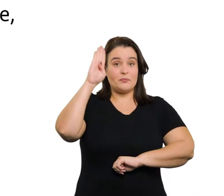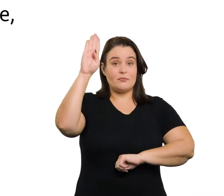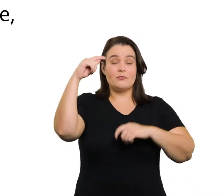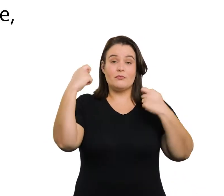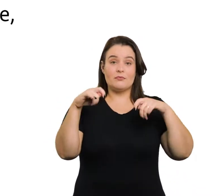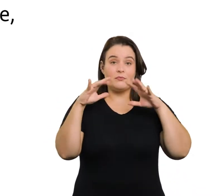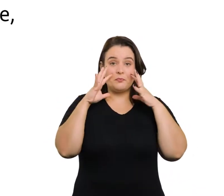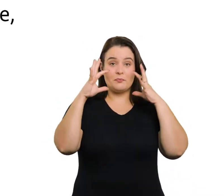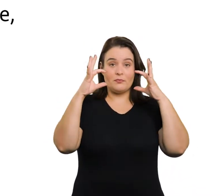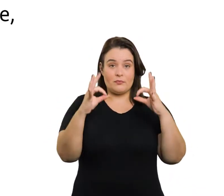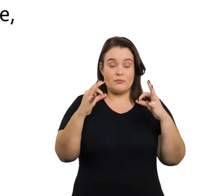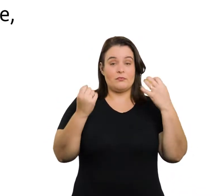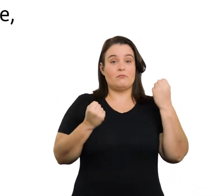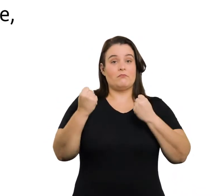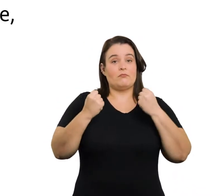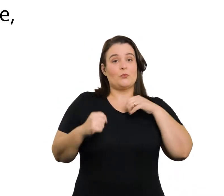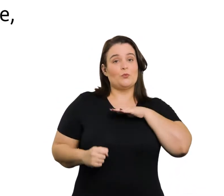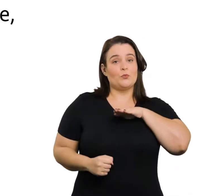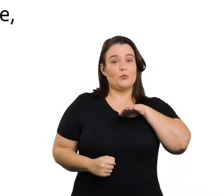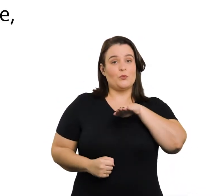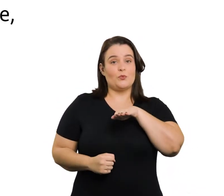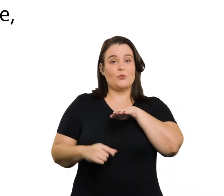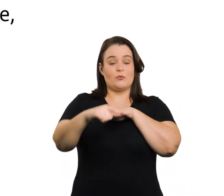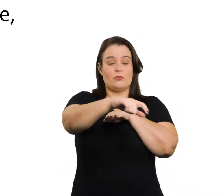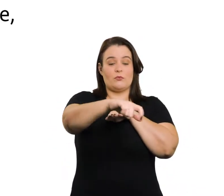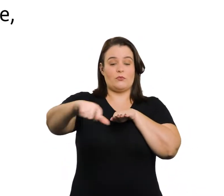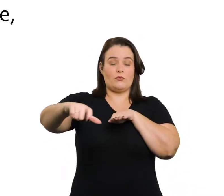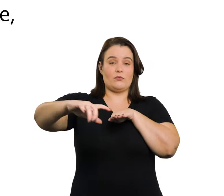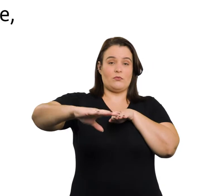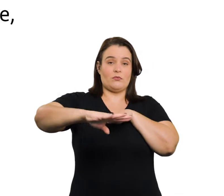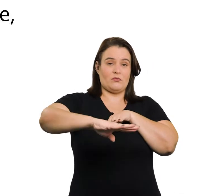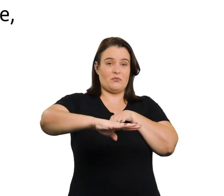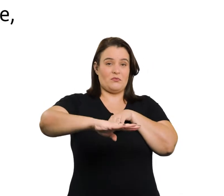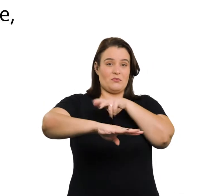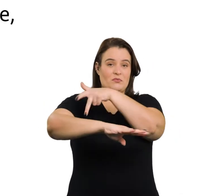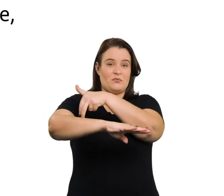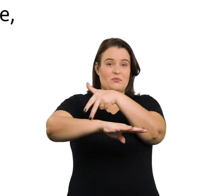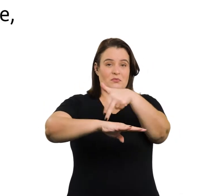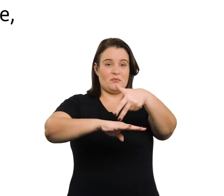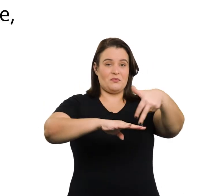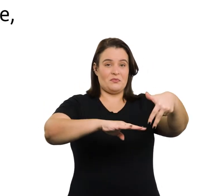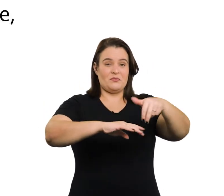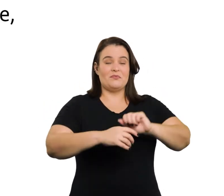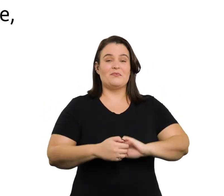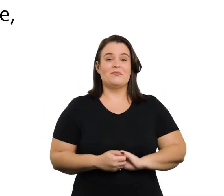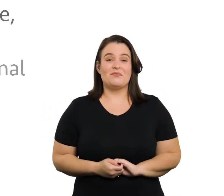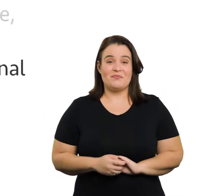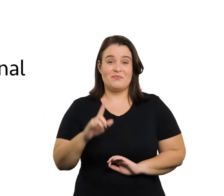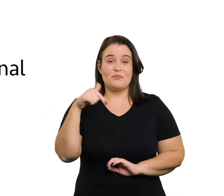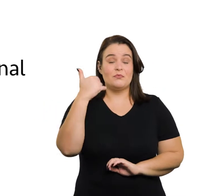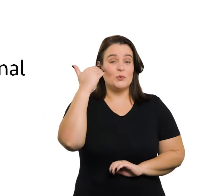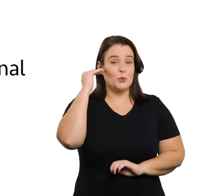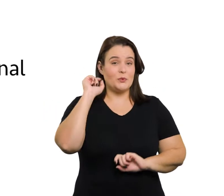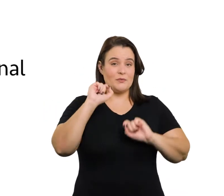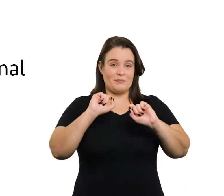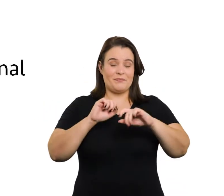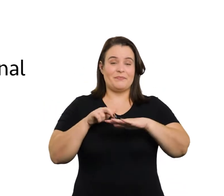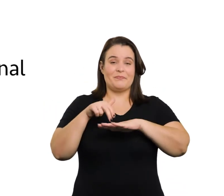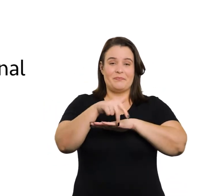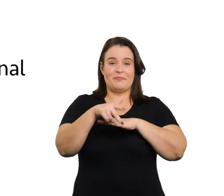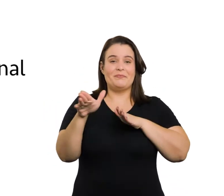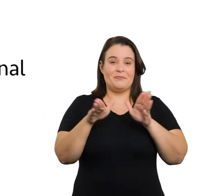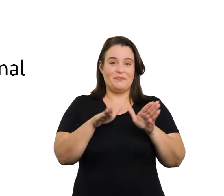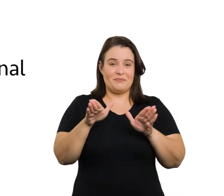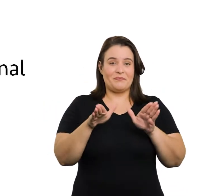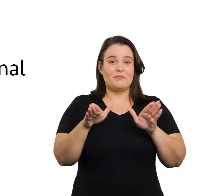e, principalmente, chamar a atenção do condutor para o local onde os pedestres atravessam a via. Entendemos que a